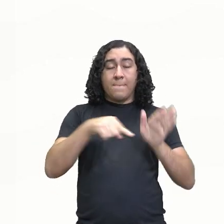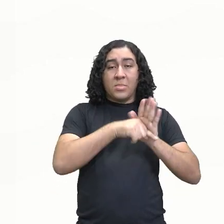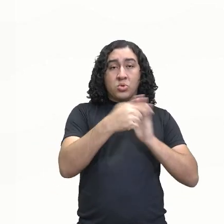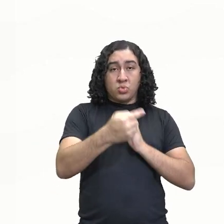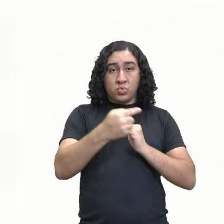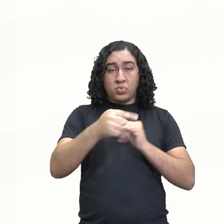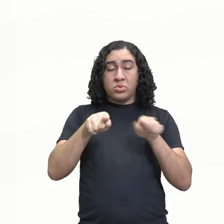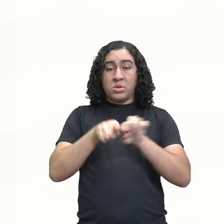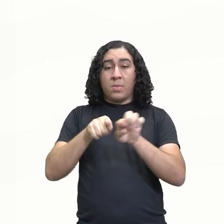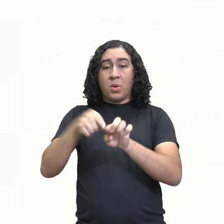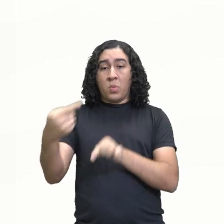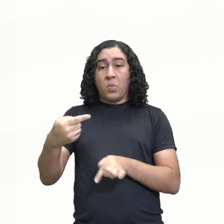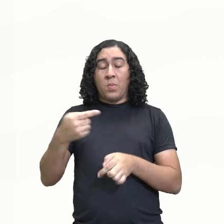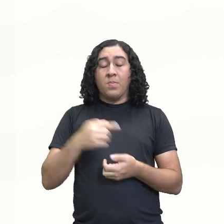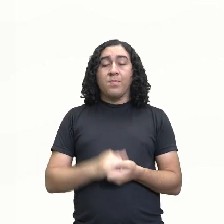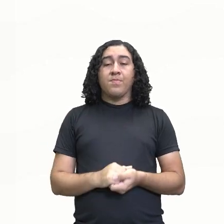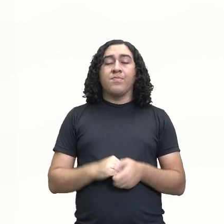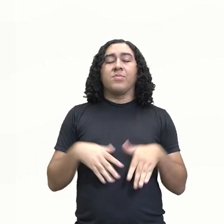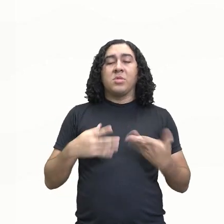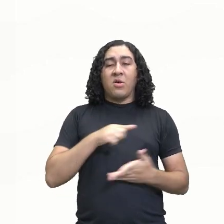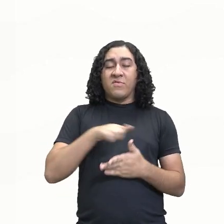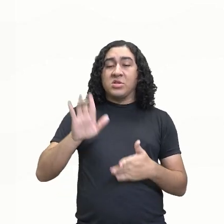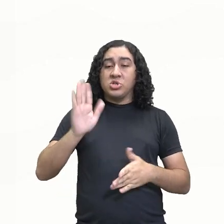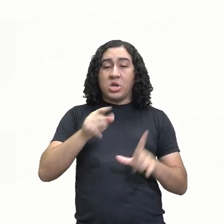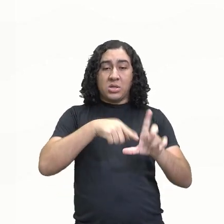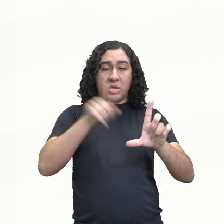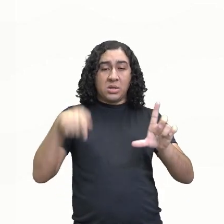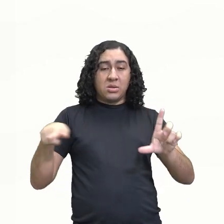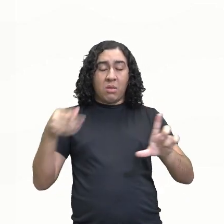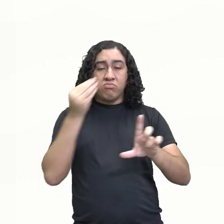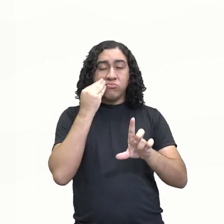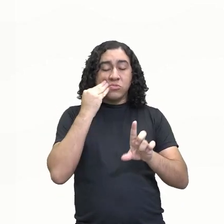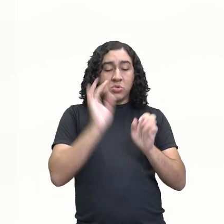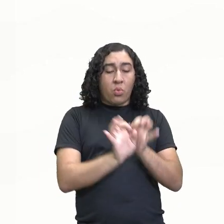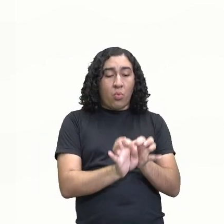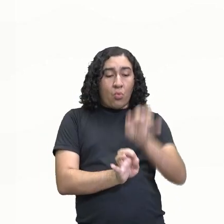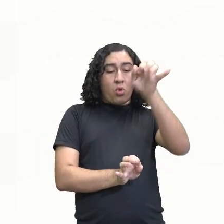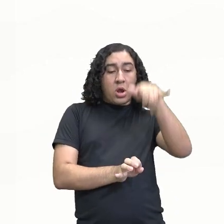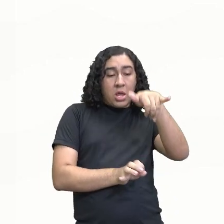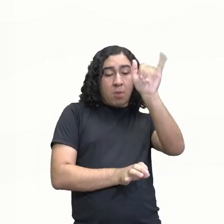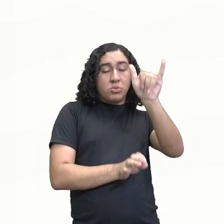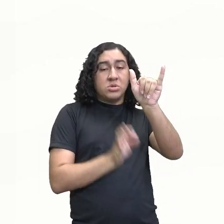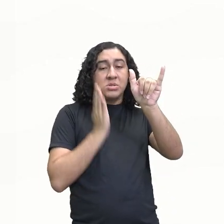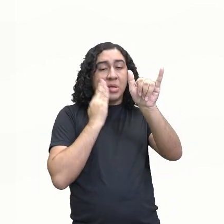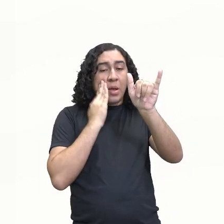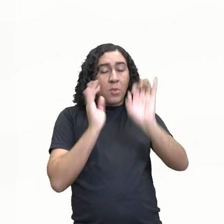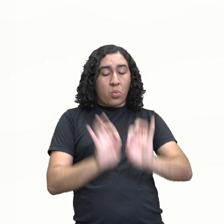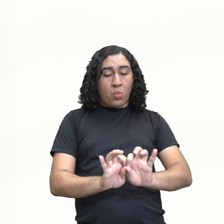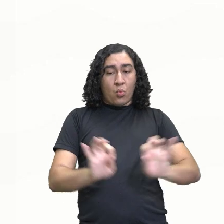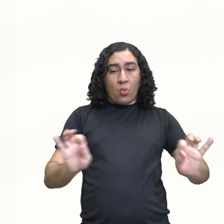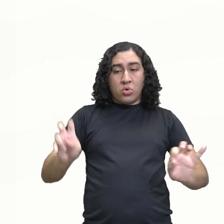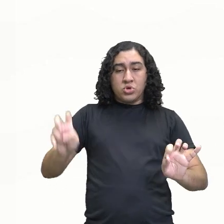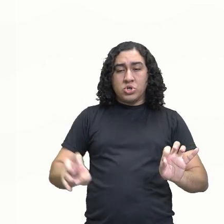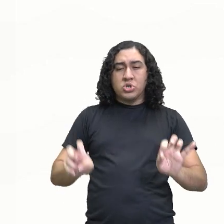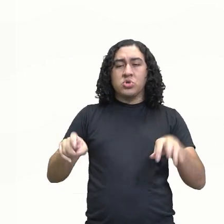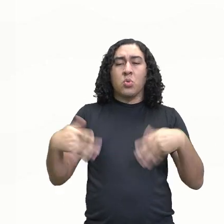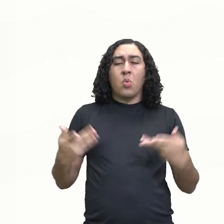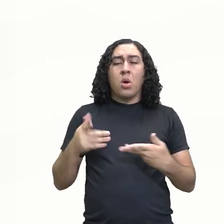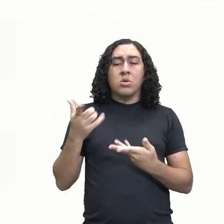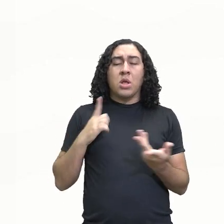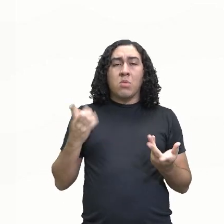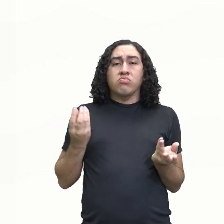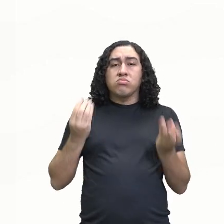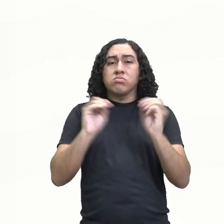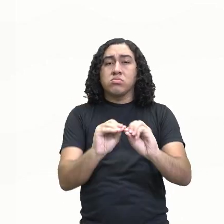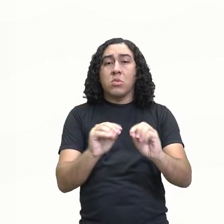1. Então, você veio, já construiu aqui o eixo, não é? Eixo X, quem é que nós vamos